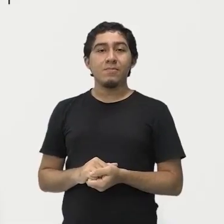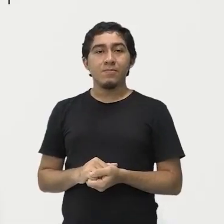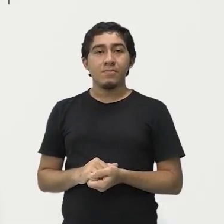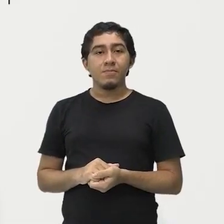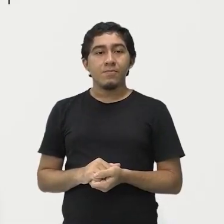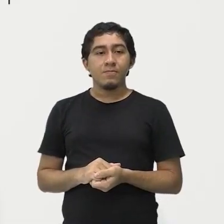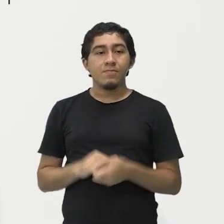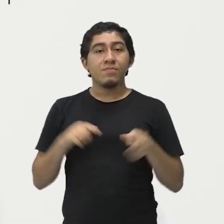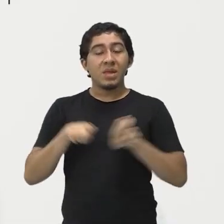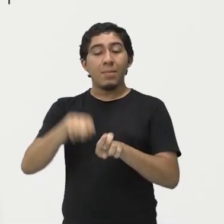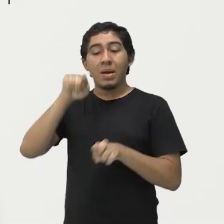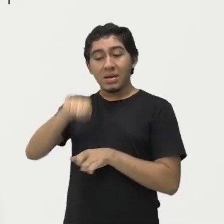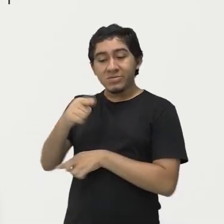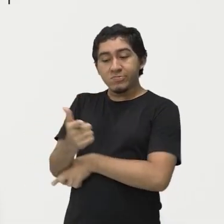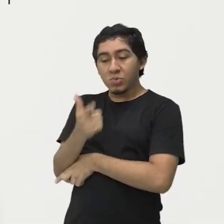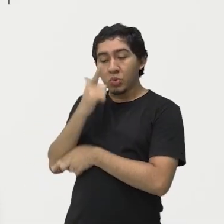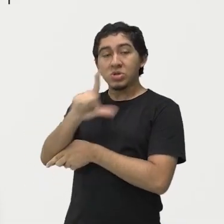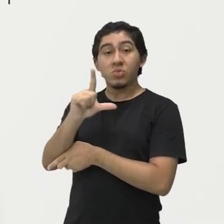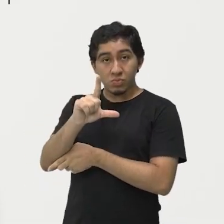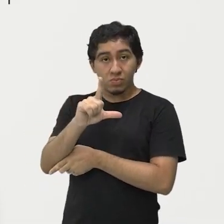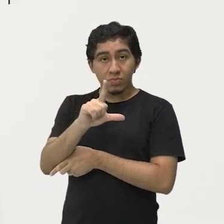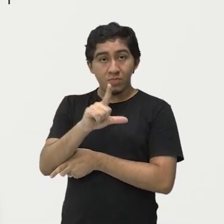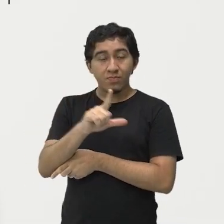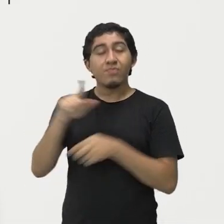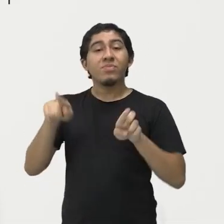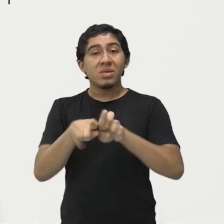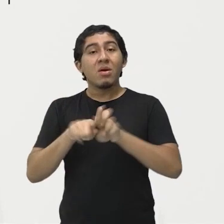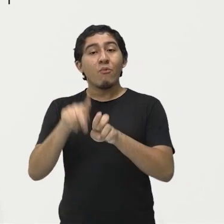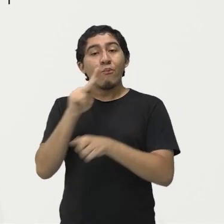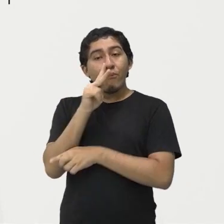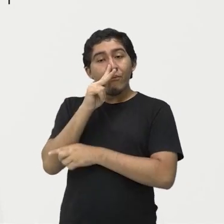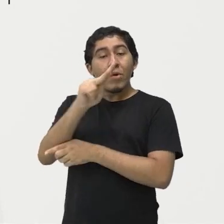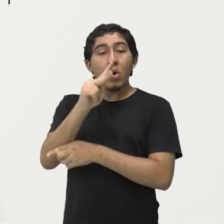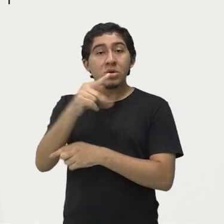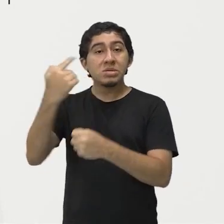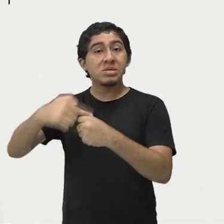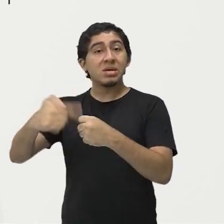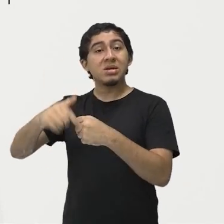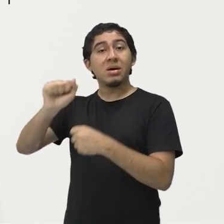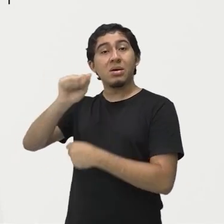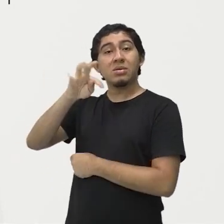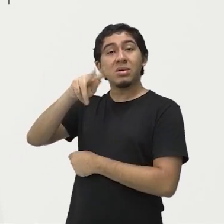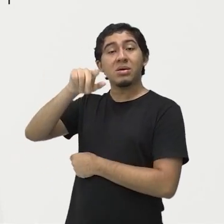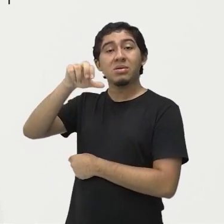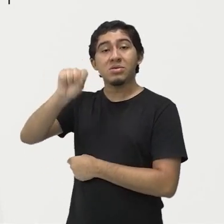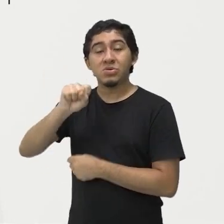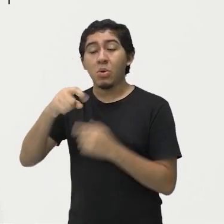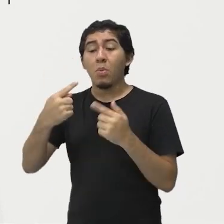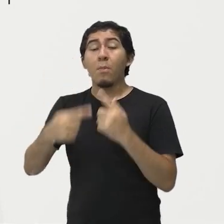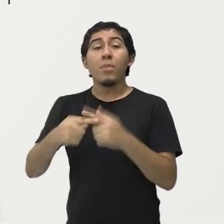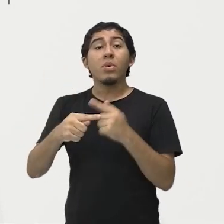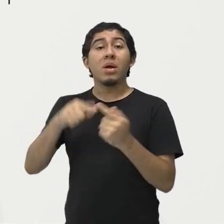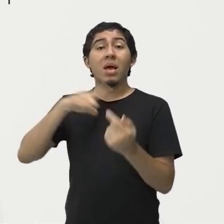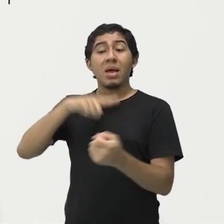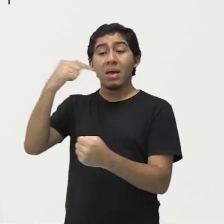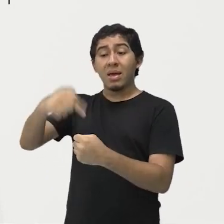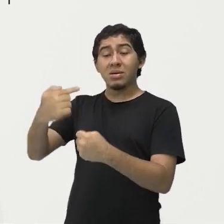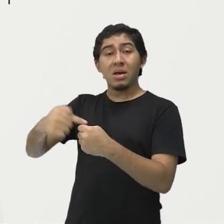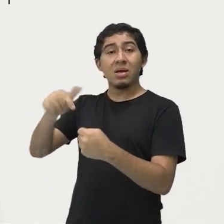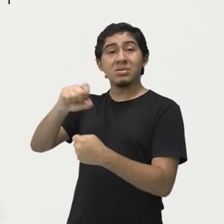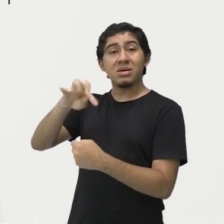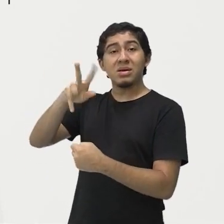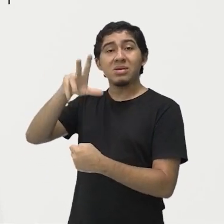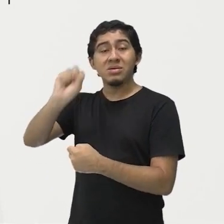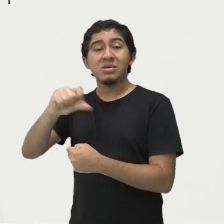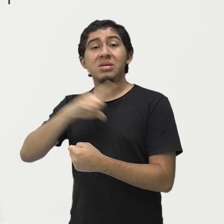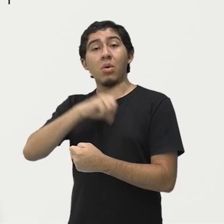persas, fortaleceu Atenas, porque Atenas era quem ia liderar a formação da Liga de Delos, que